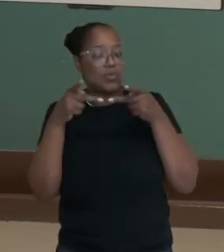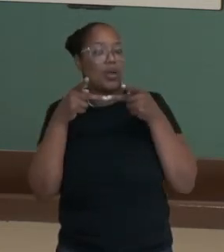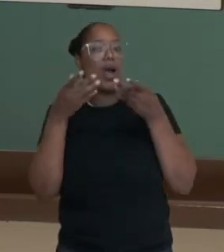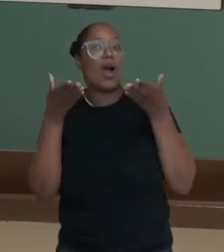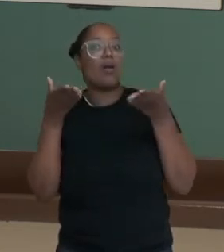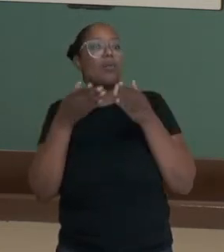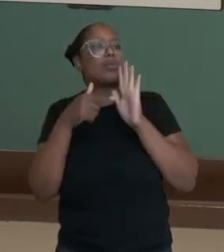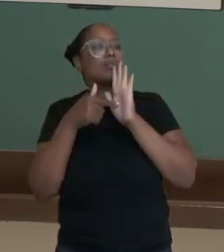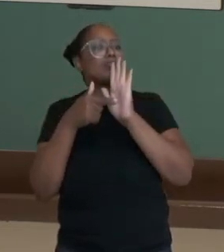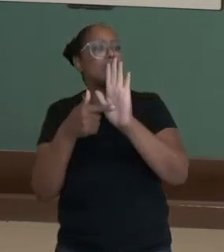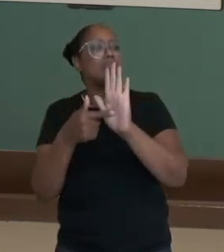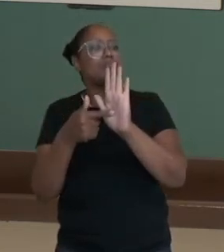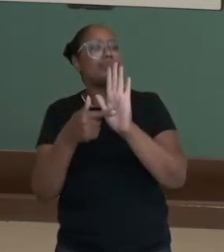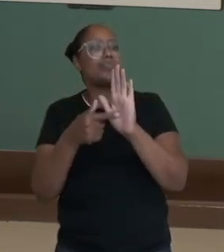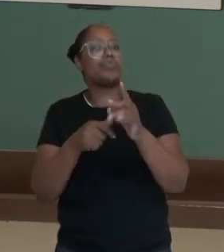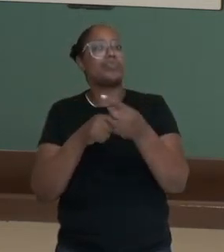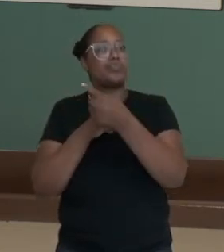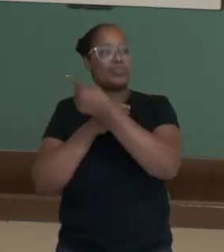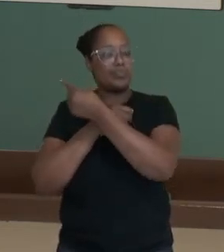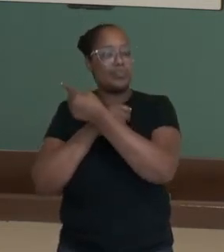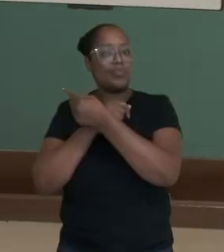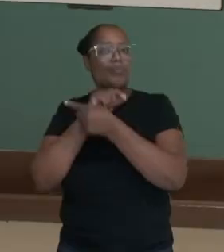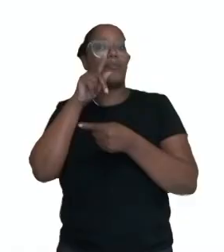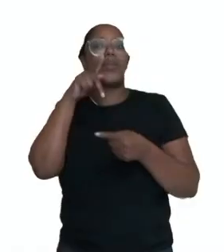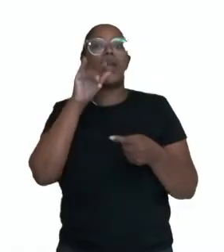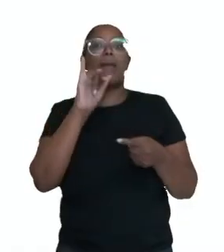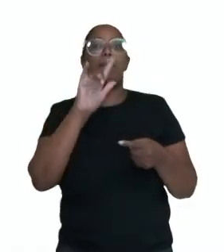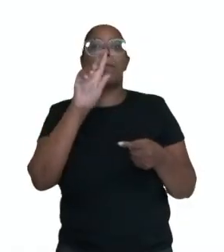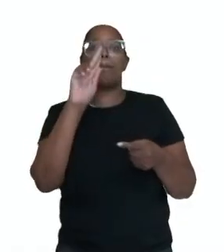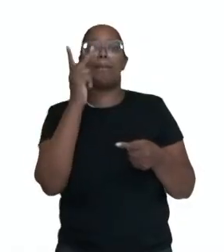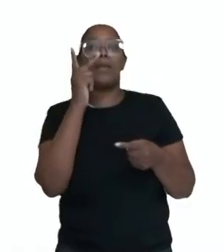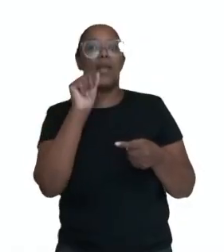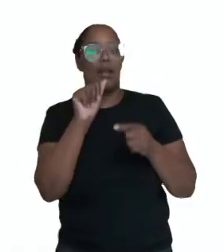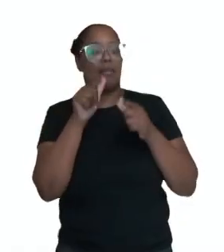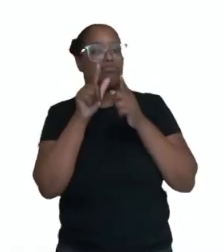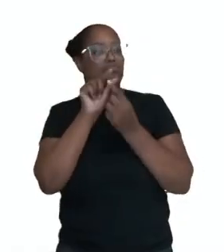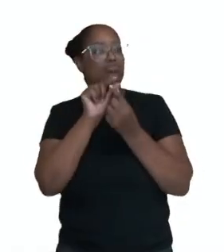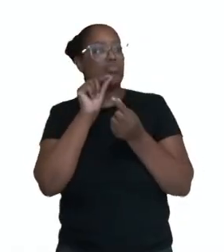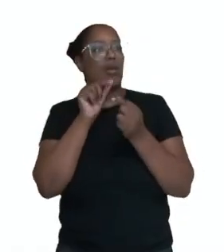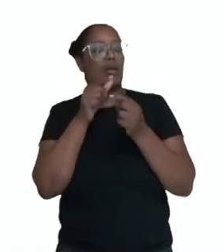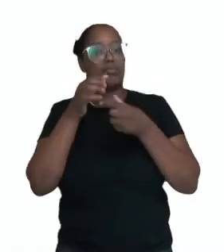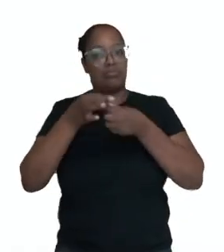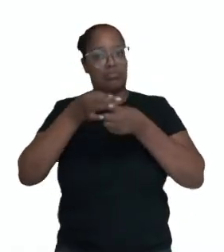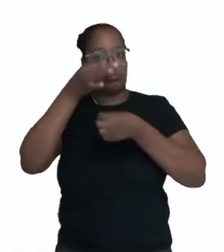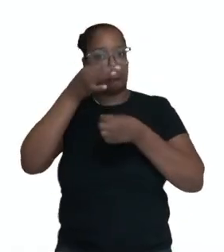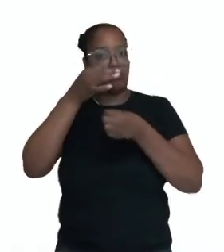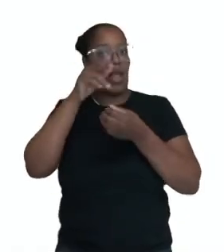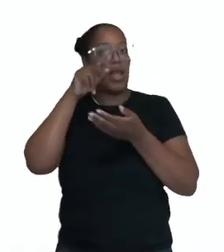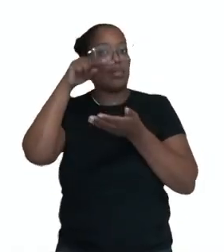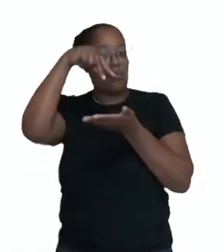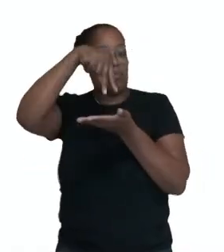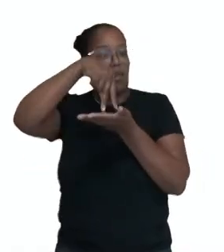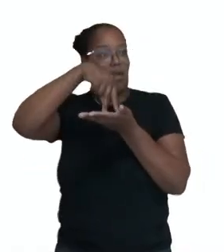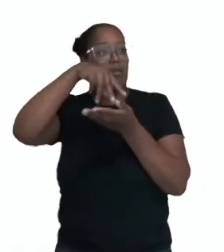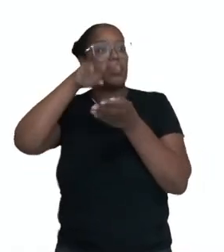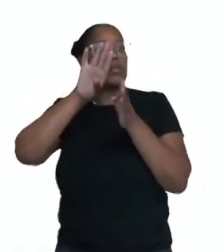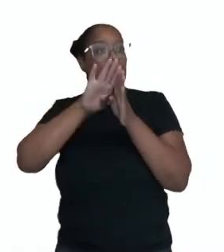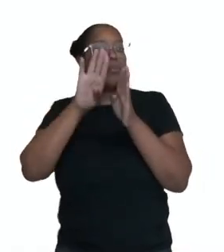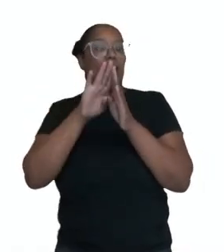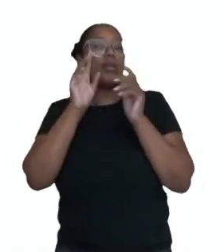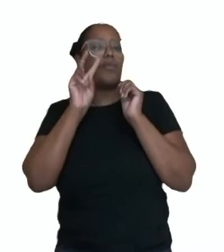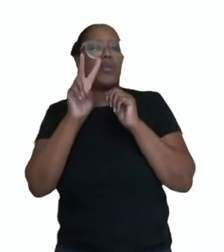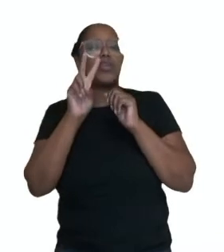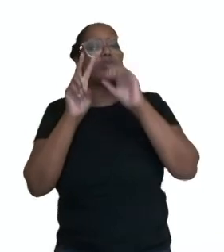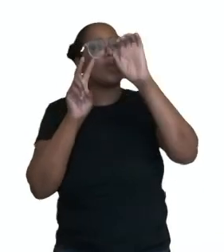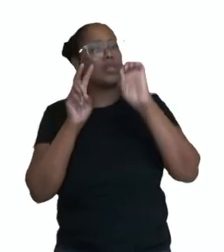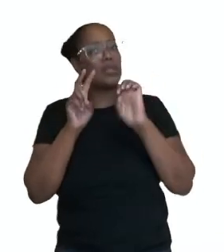formato aqui, por exemplo, de uma pilha. Aqui eu tenho uma pilha visão frontal, a visão lateral de esquerda,